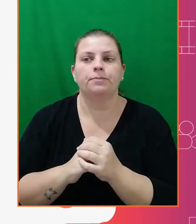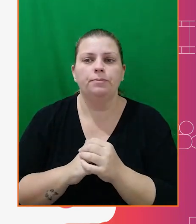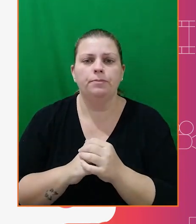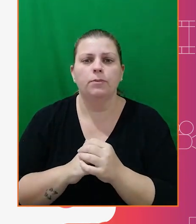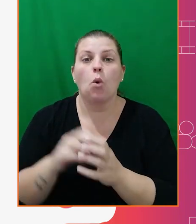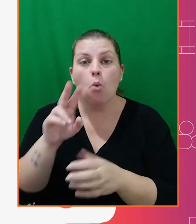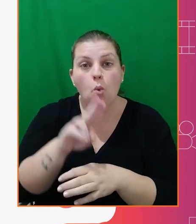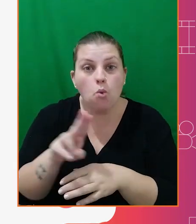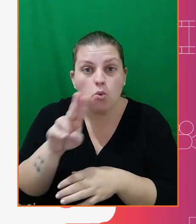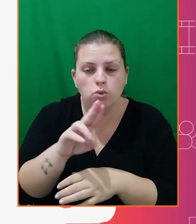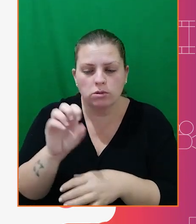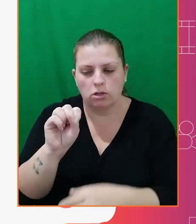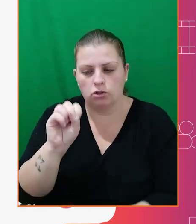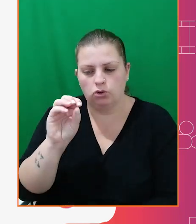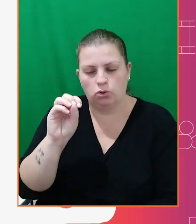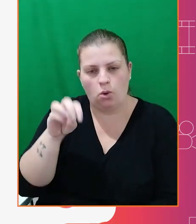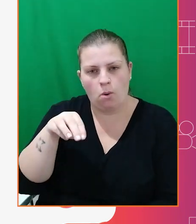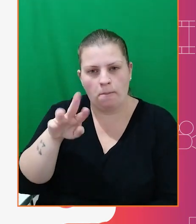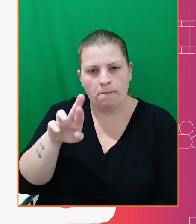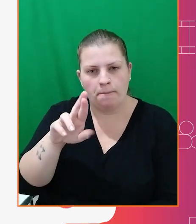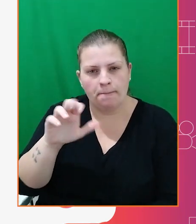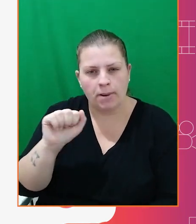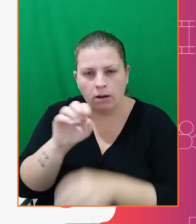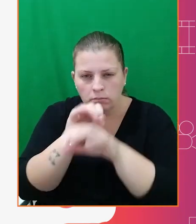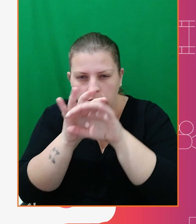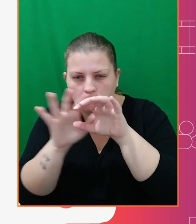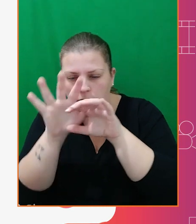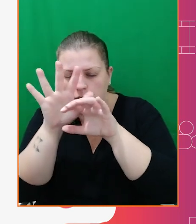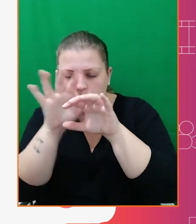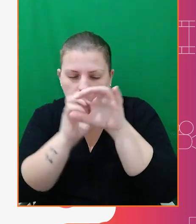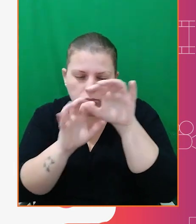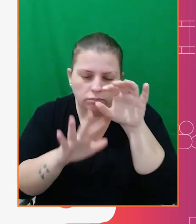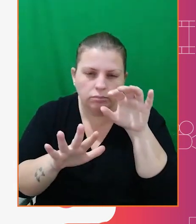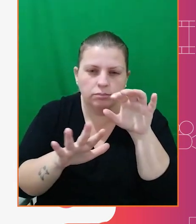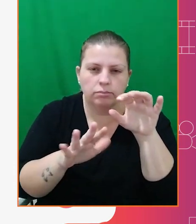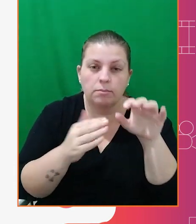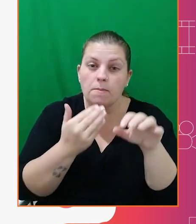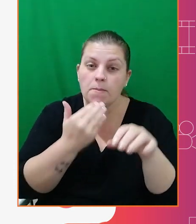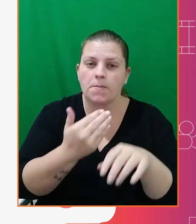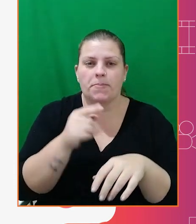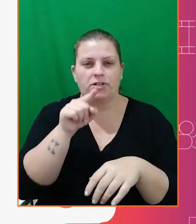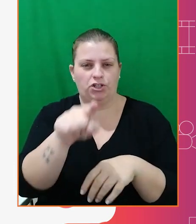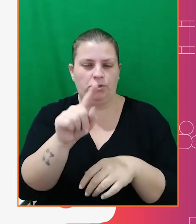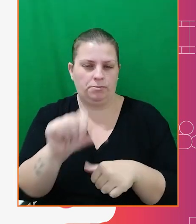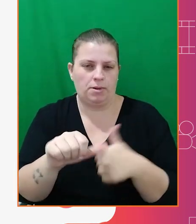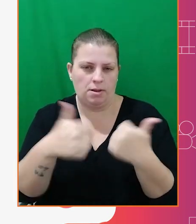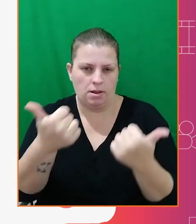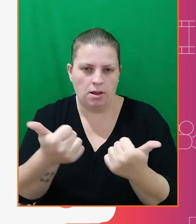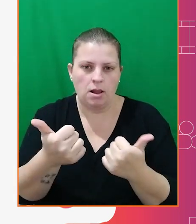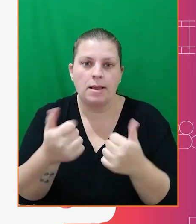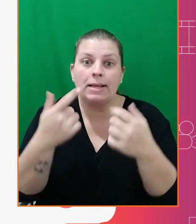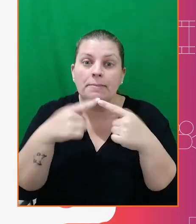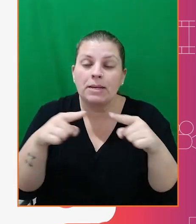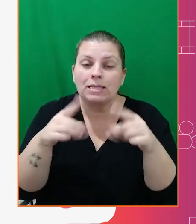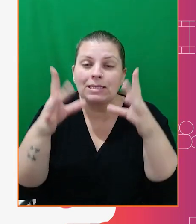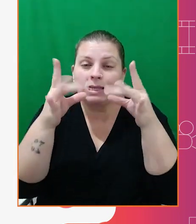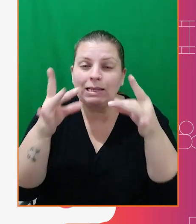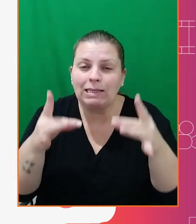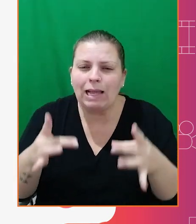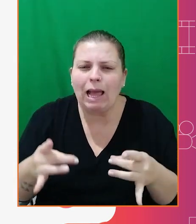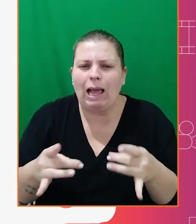favor, mas não se prenda a detalhes muito pequenininhos. Dê a eles um traço um pouco